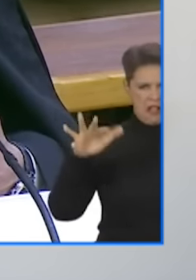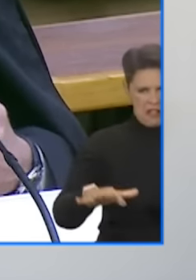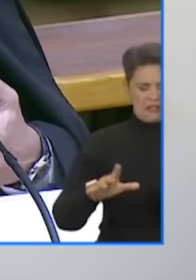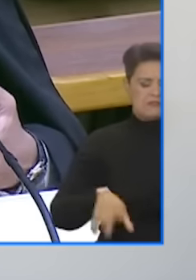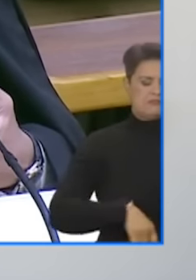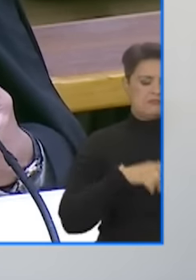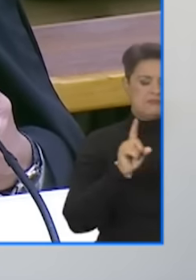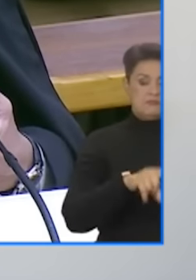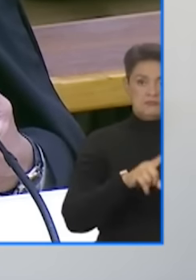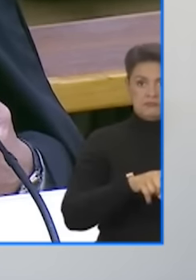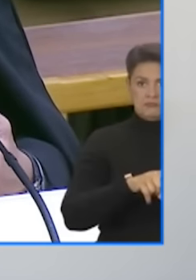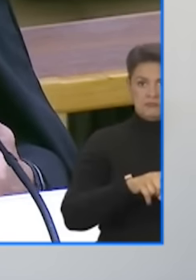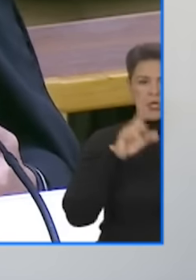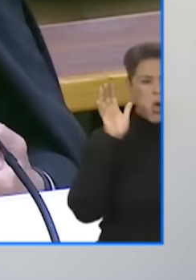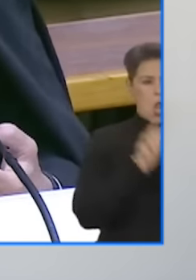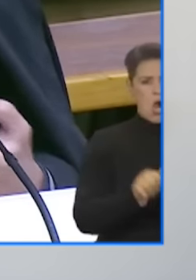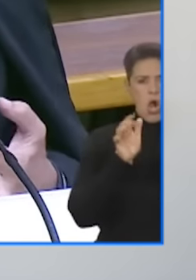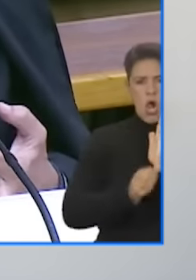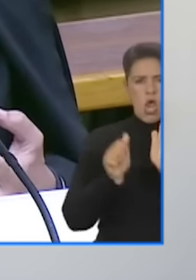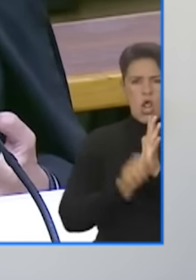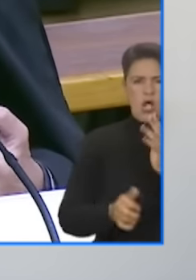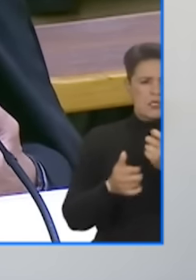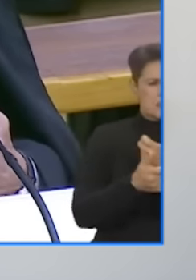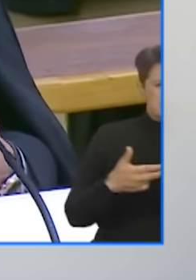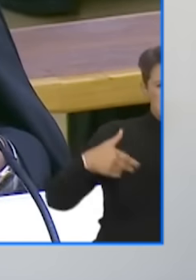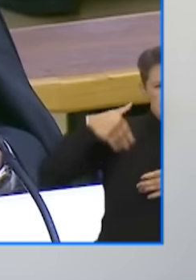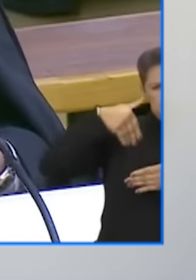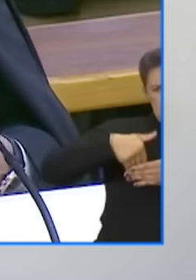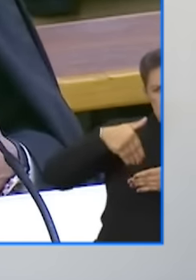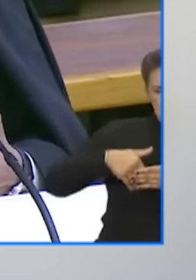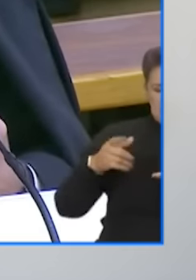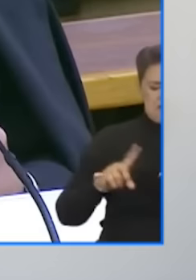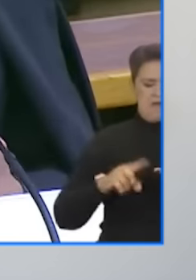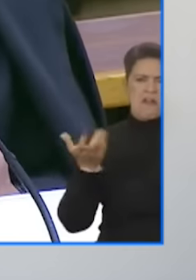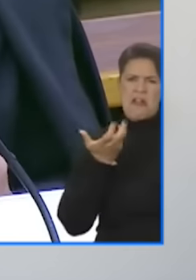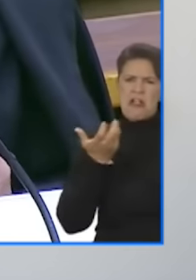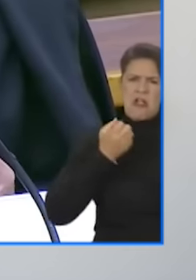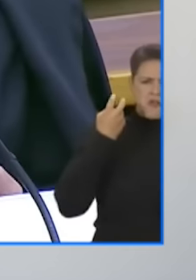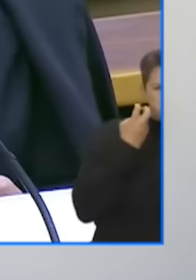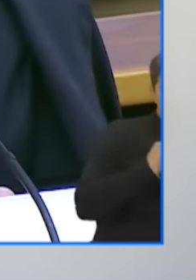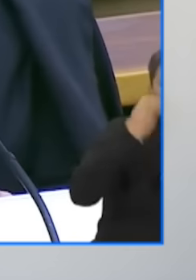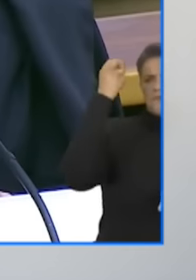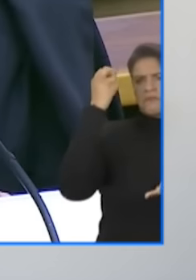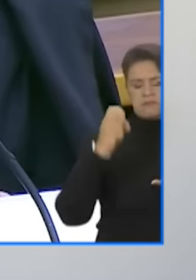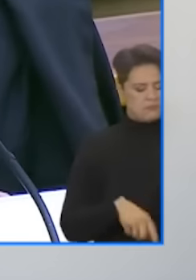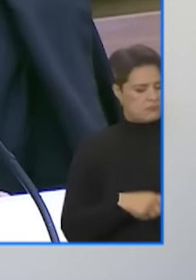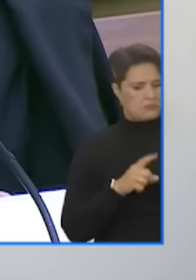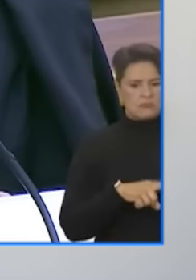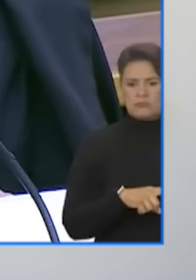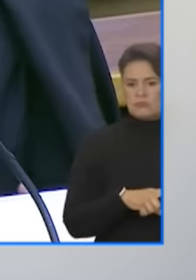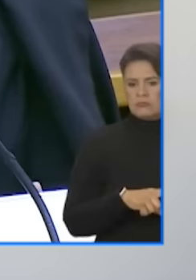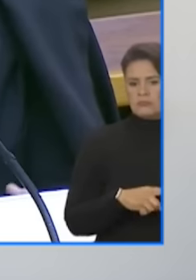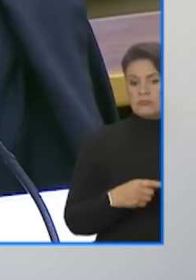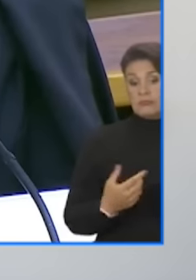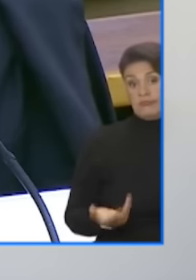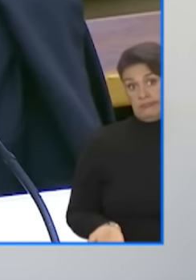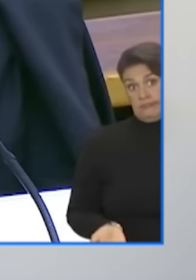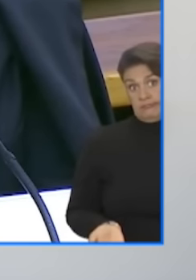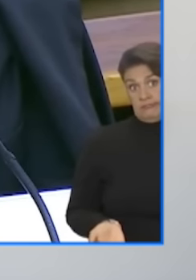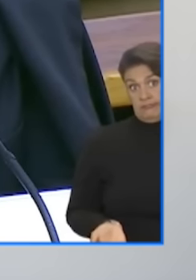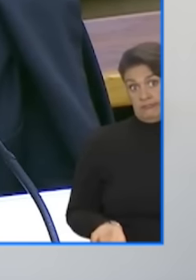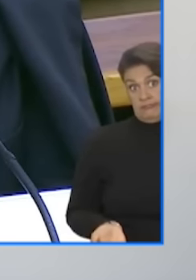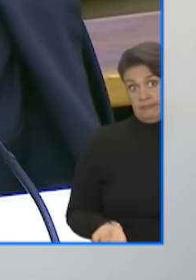ou ministro da Justiça. E aí a gente viu que ele ganhou então uma força, ele foi se empoderando, ele ganhou apoio, ele tinha, além do